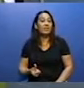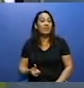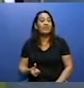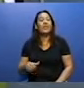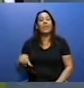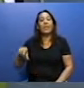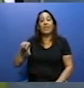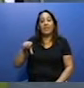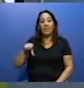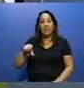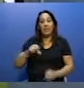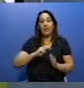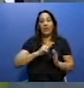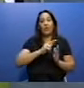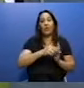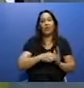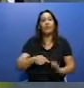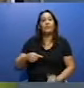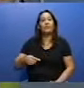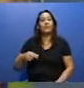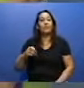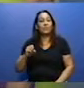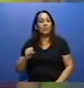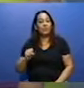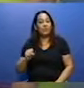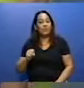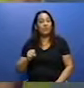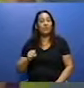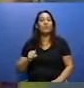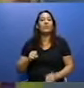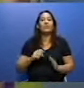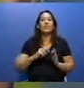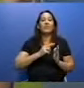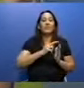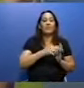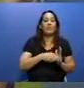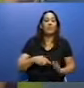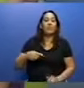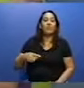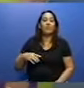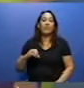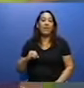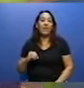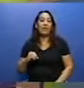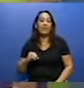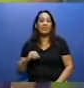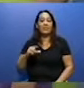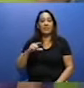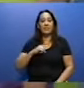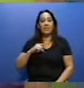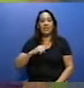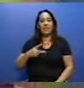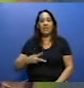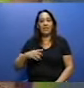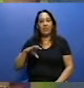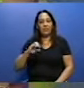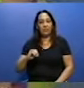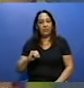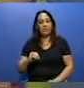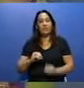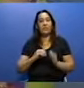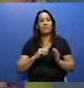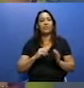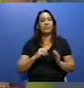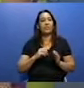9? 17, 18. E na 10? 19, 20. E aí eu vou